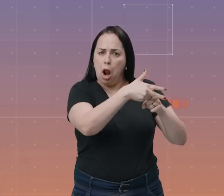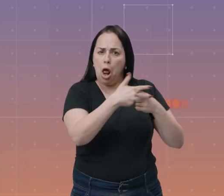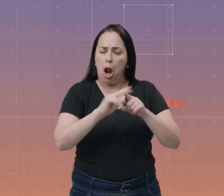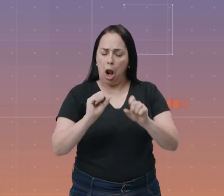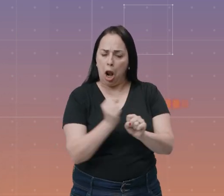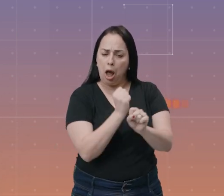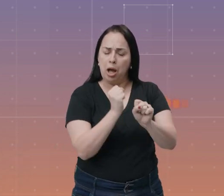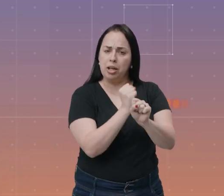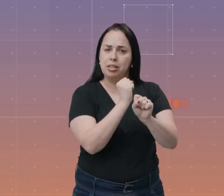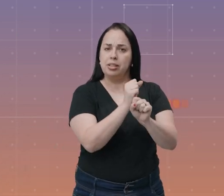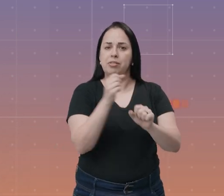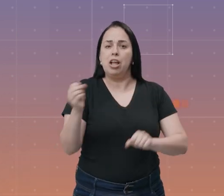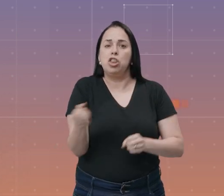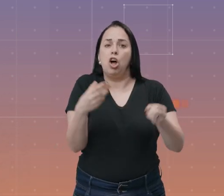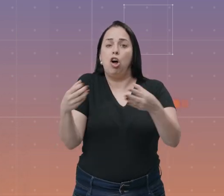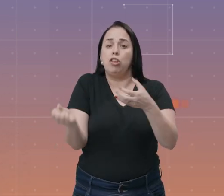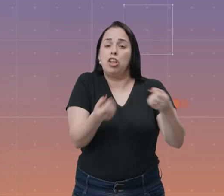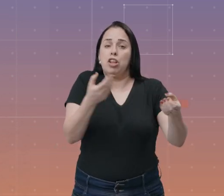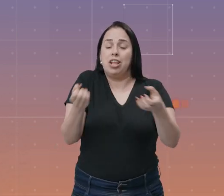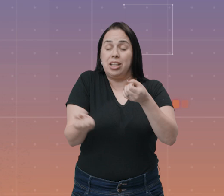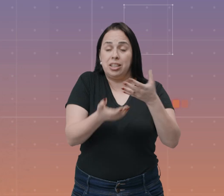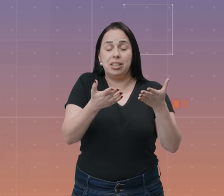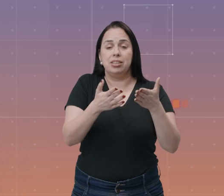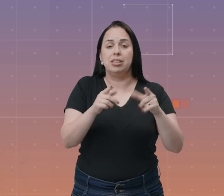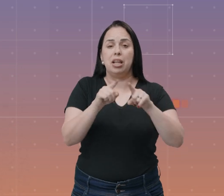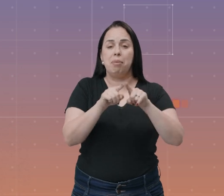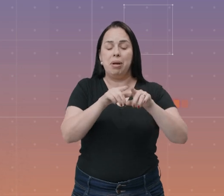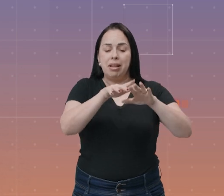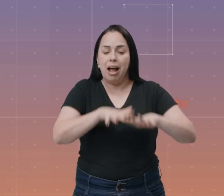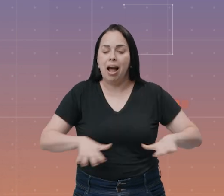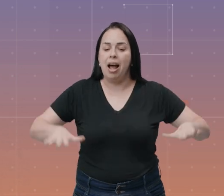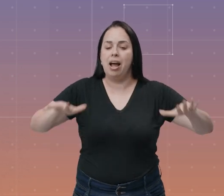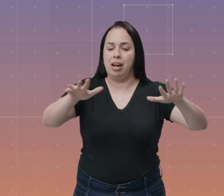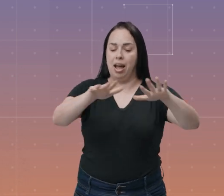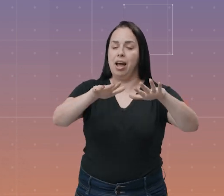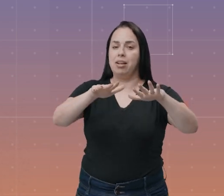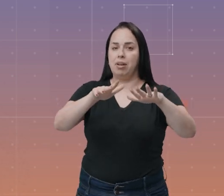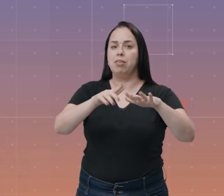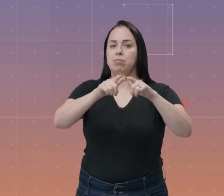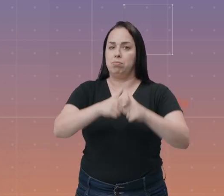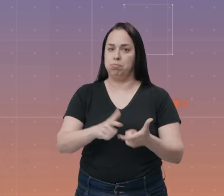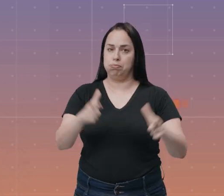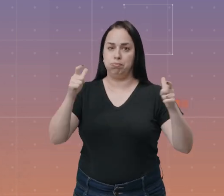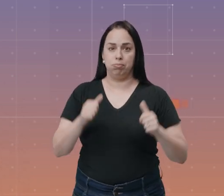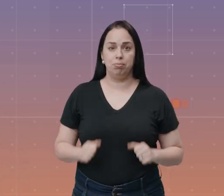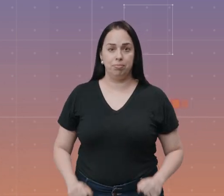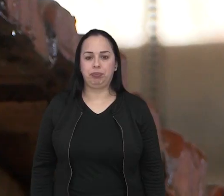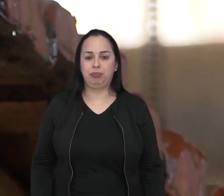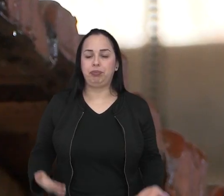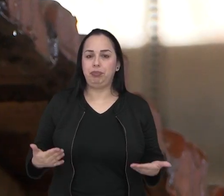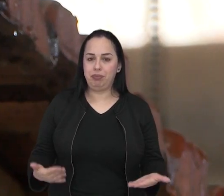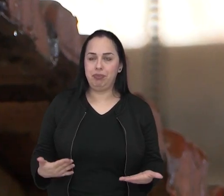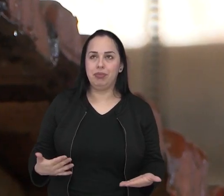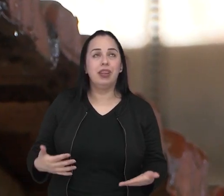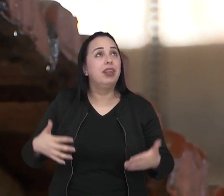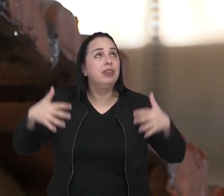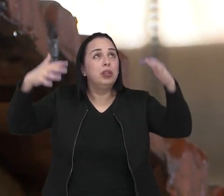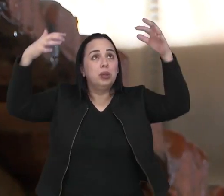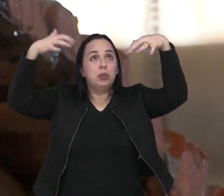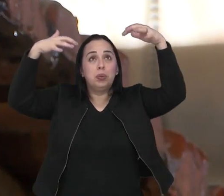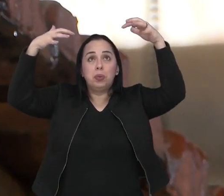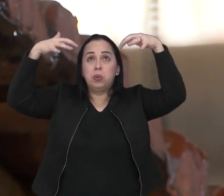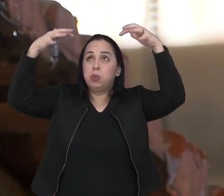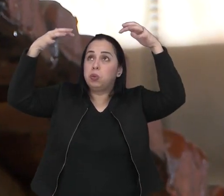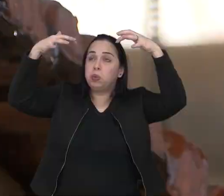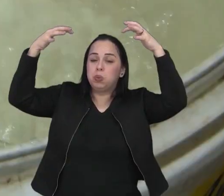uma reforma e, assim, modernizar as instalações, ampliando as áreas de atendimento aos clientes. Esse é o som ambiente